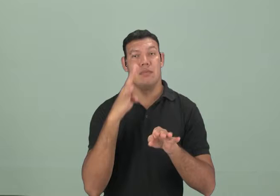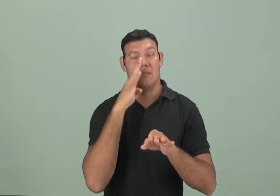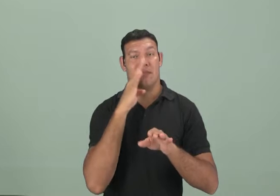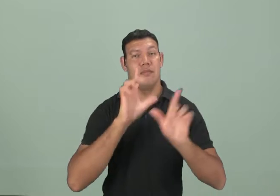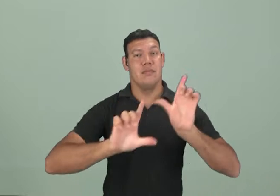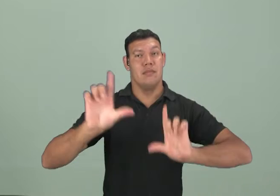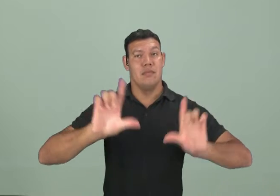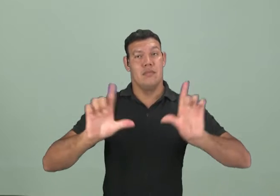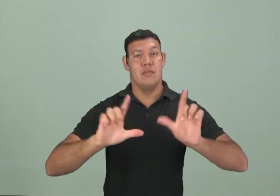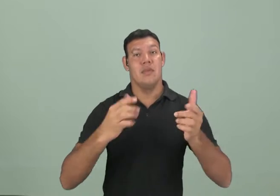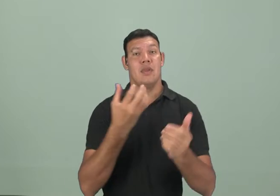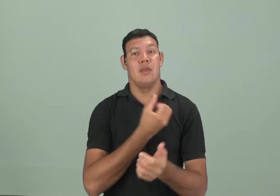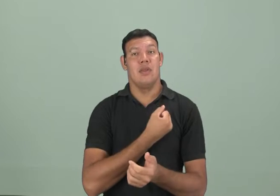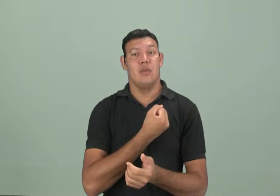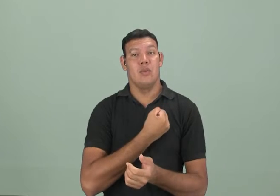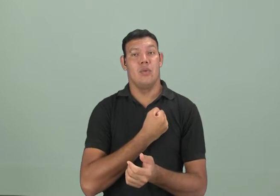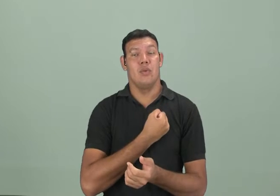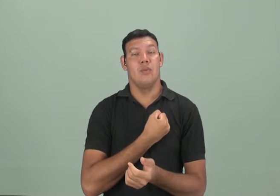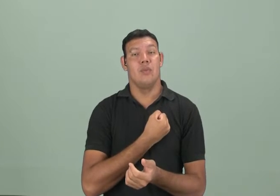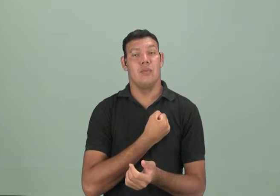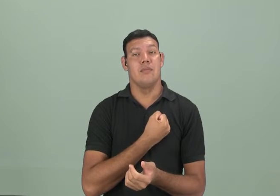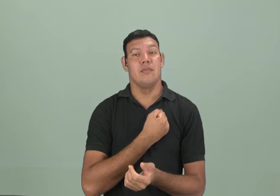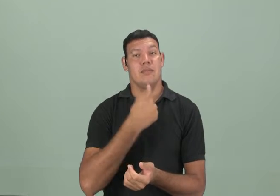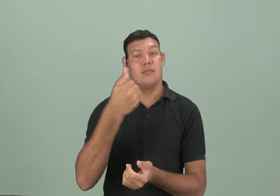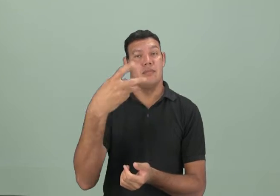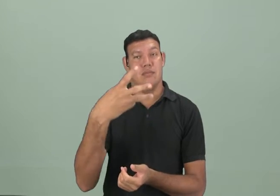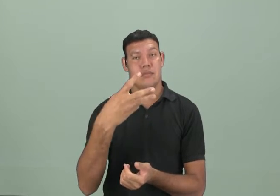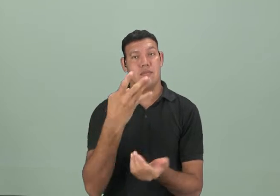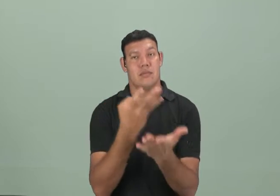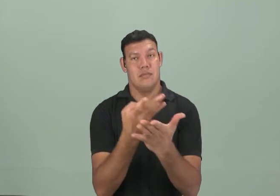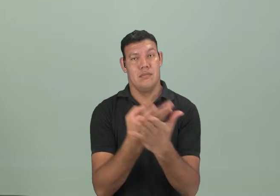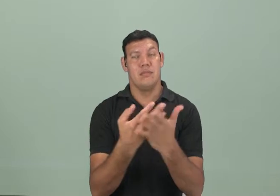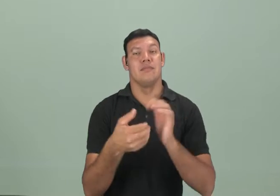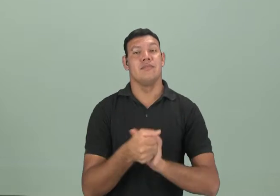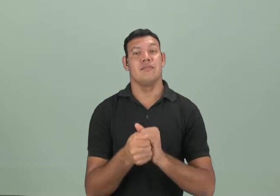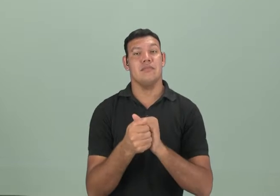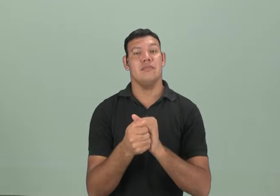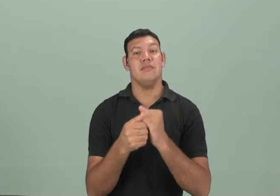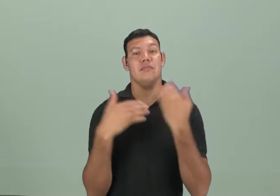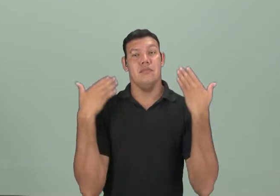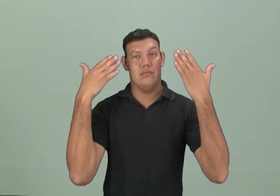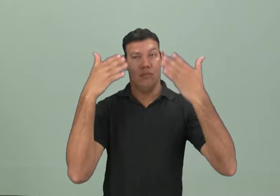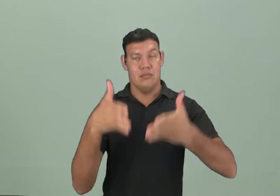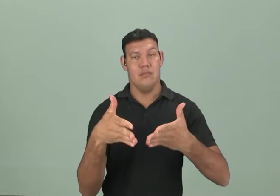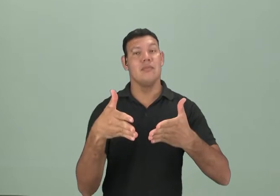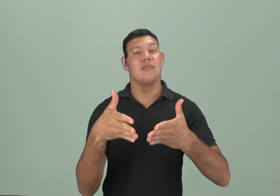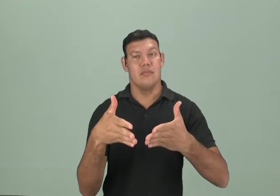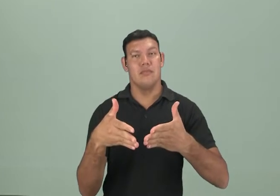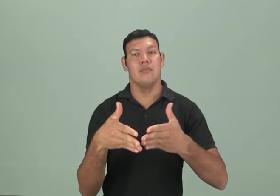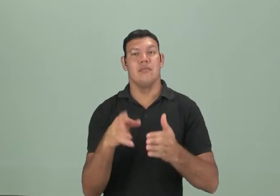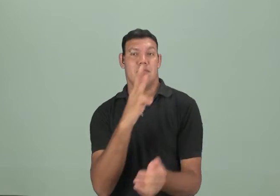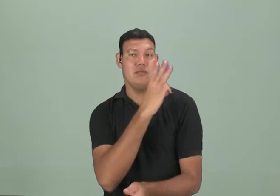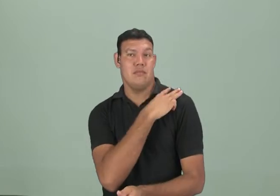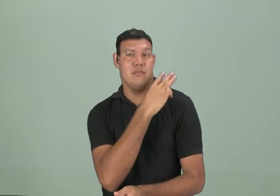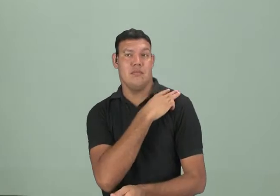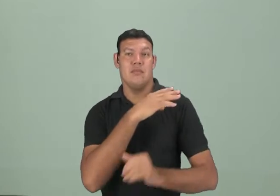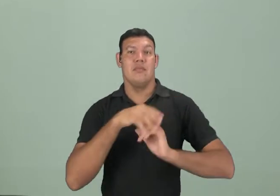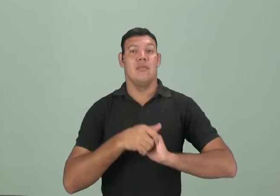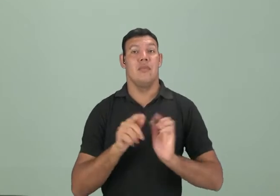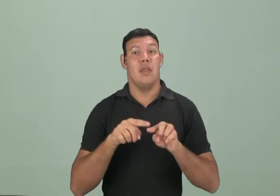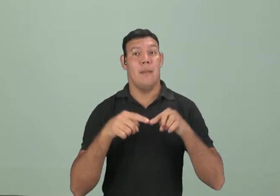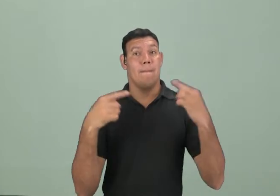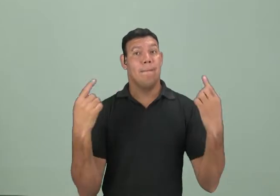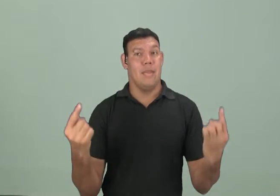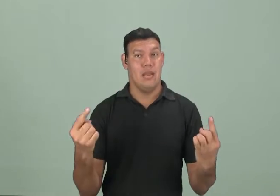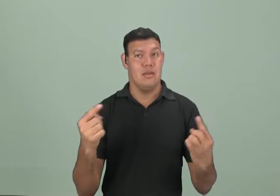número 13. O objeto, dessa aula aqui é direcionar conteúdos para o terceiro ano,